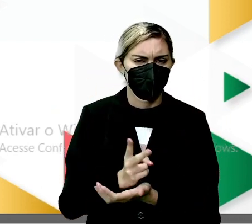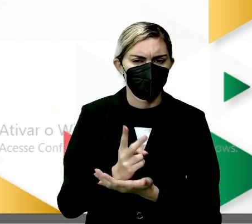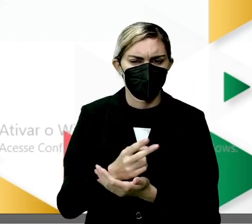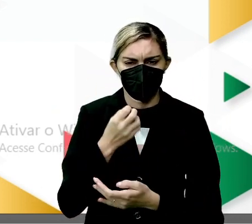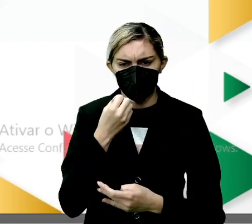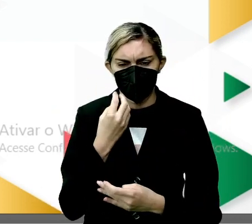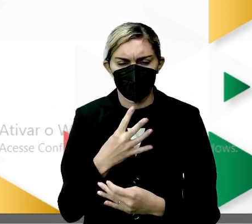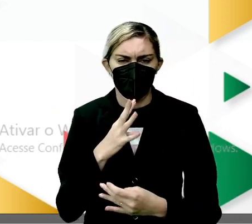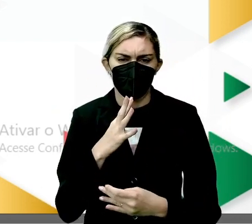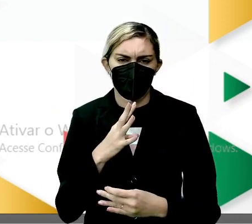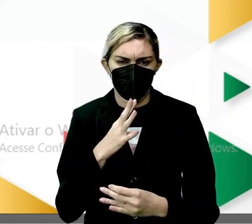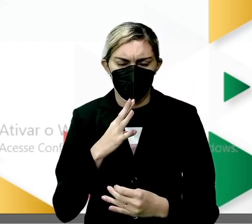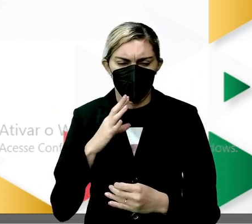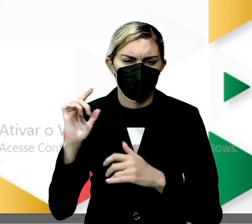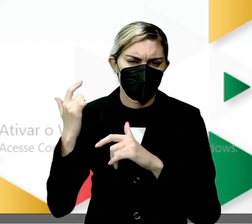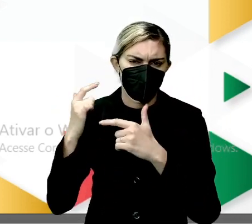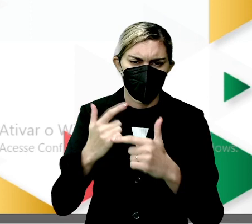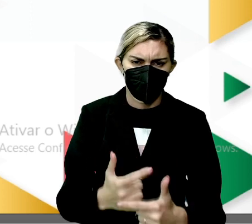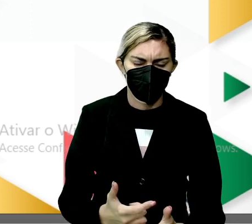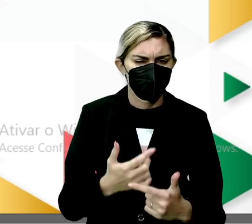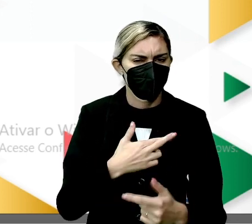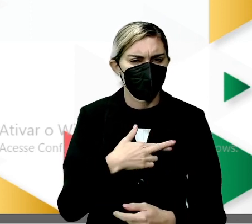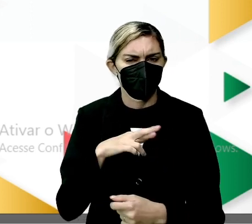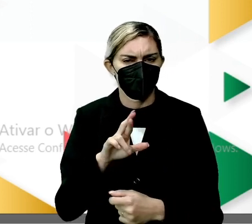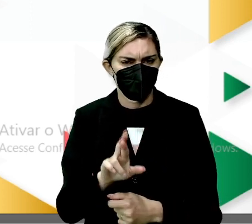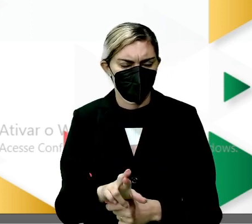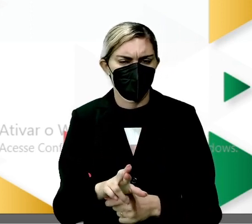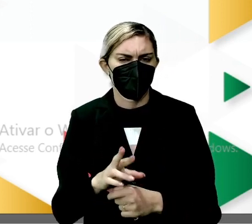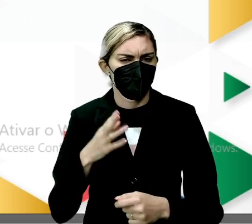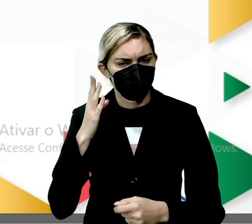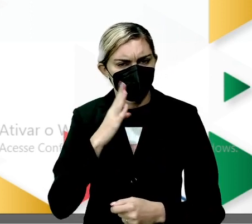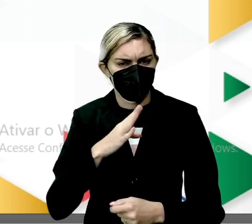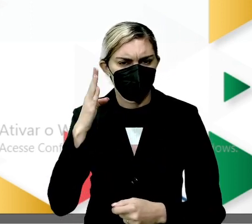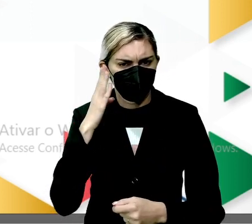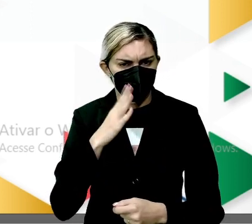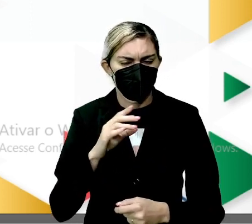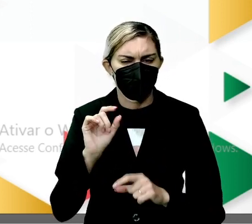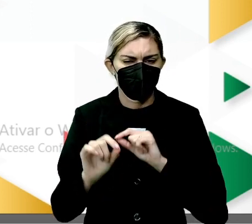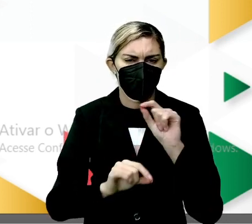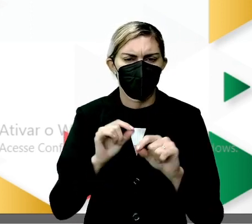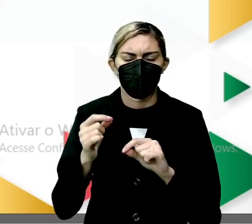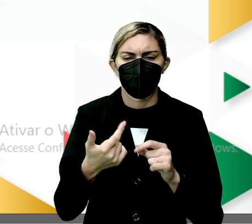gente conhecer a tradição religiosa do outro, entender o que é que o